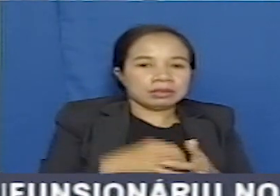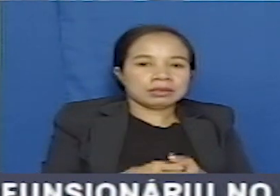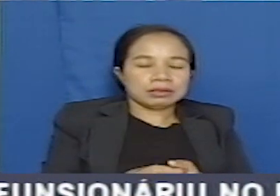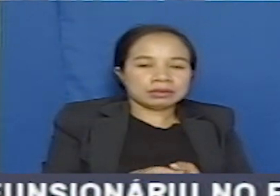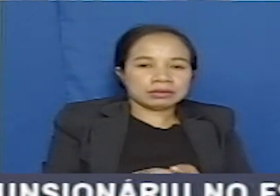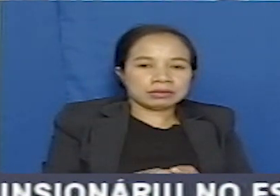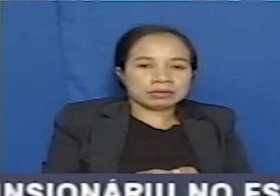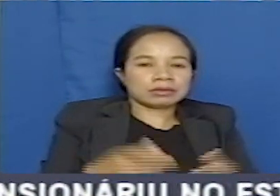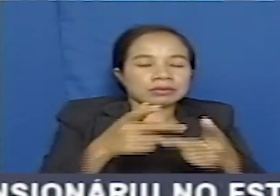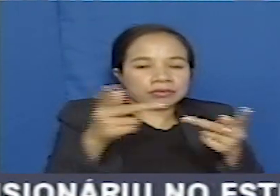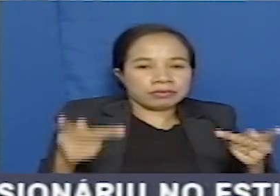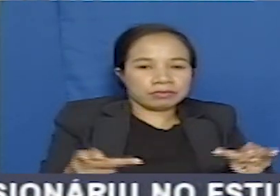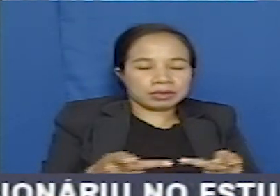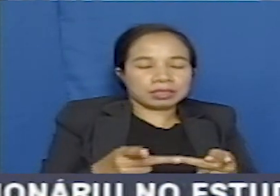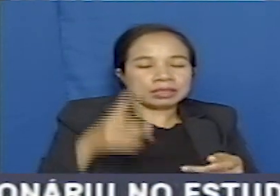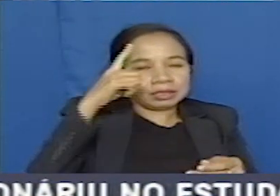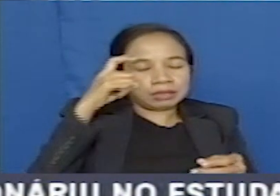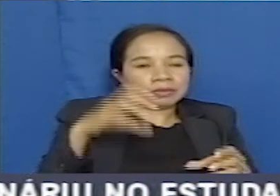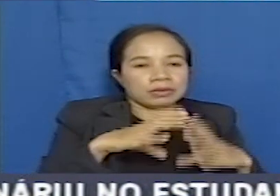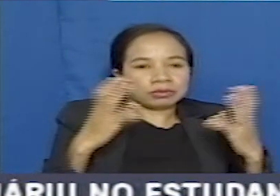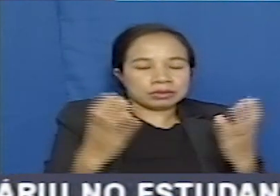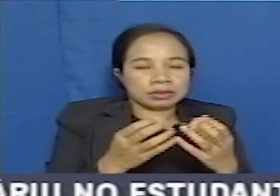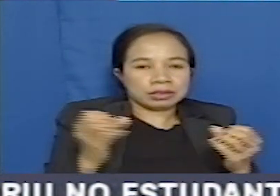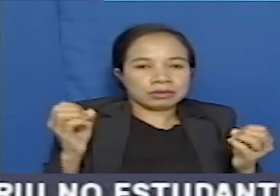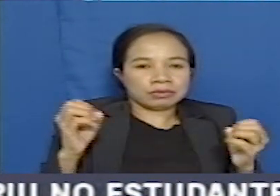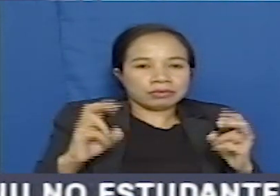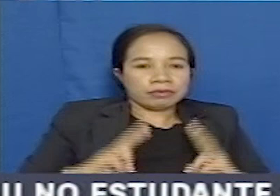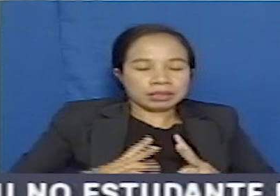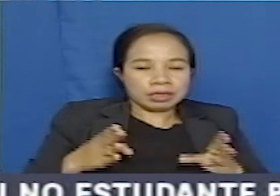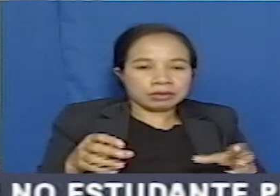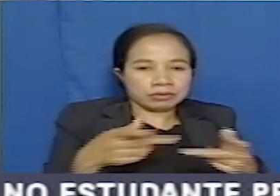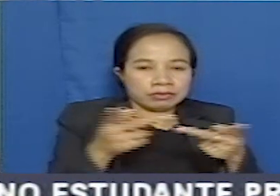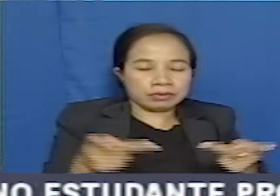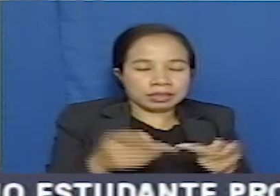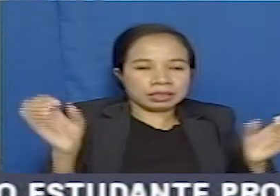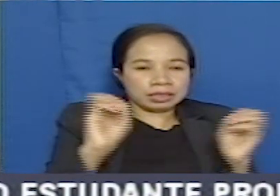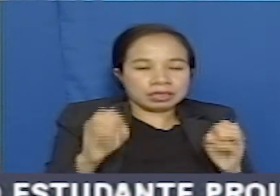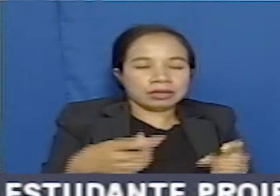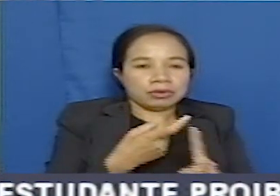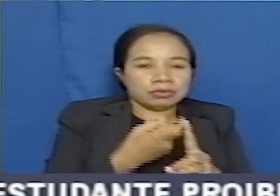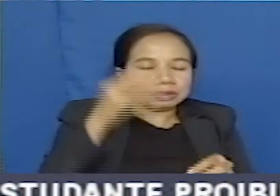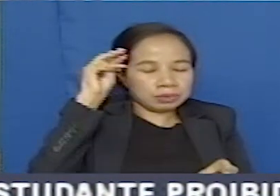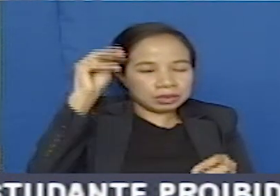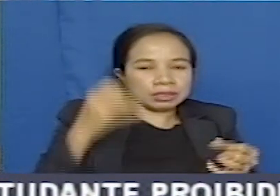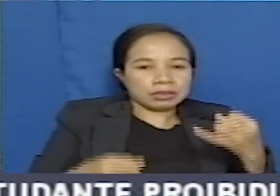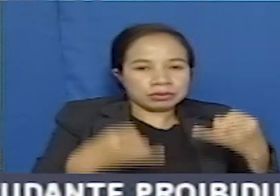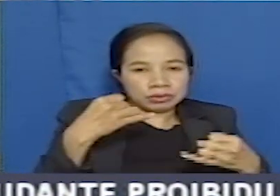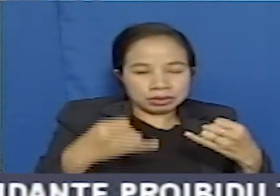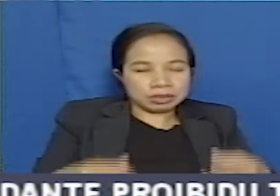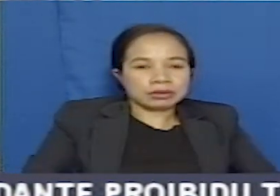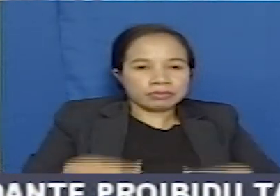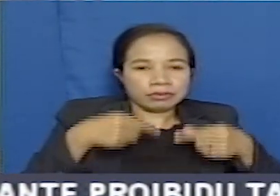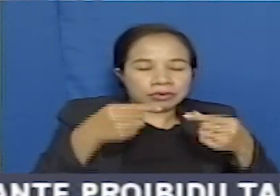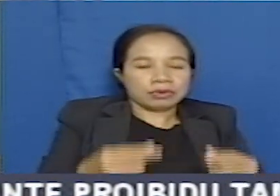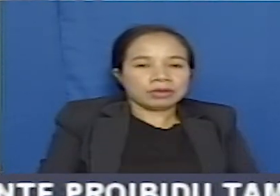mai conselho tamba conselho atene leia José ministério justiça pona kona